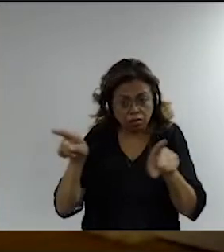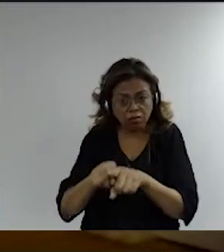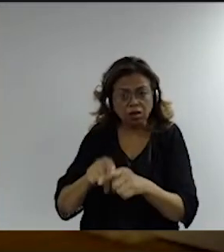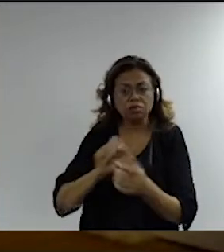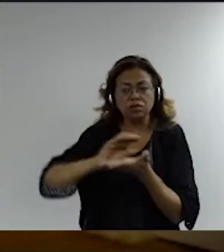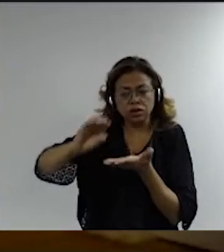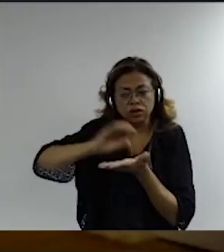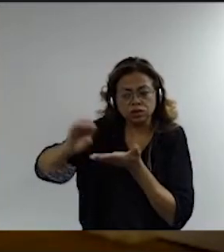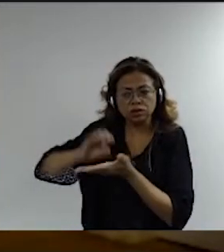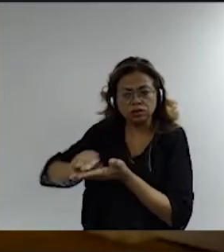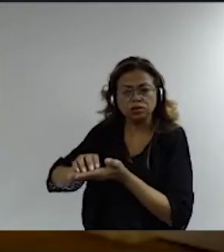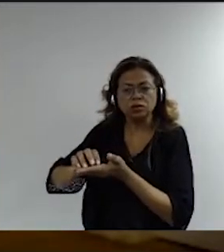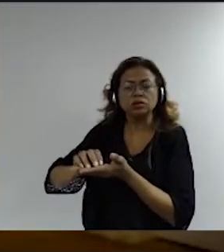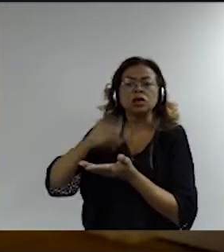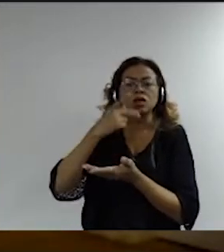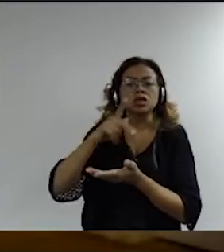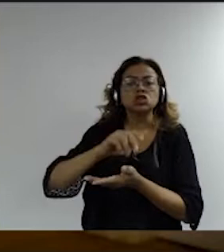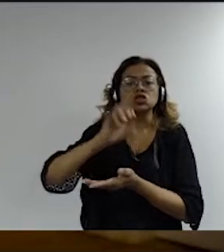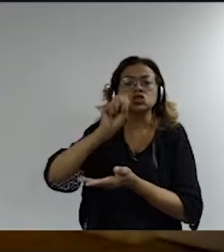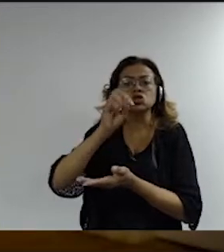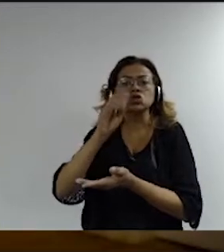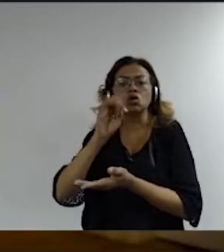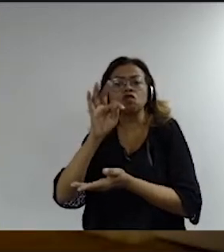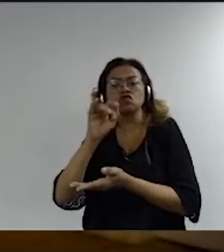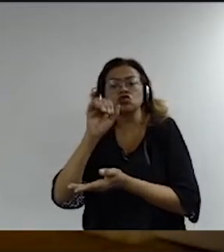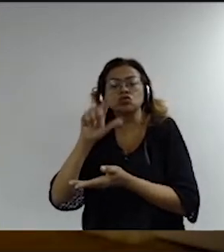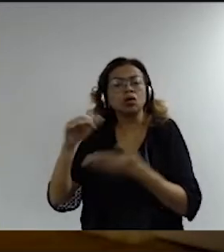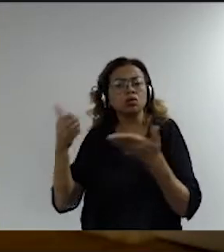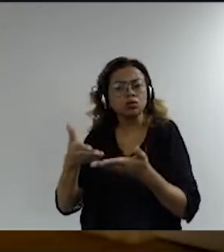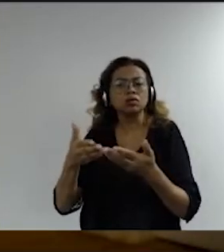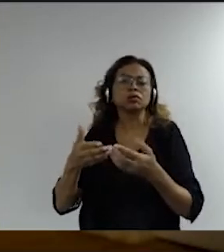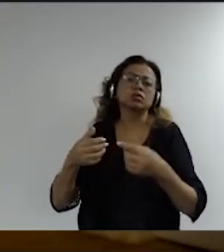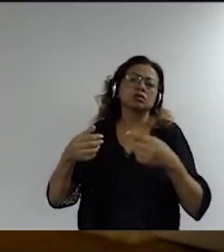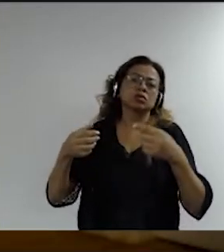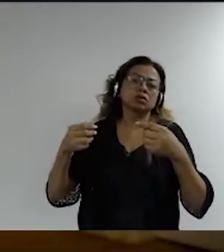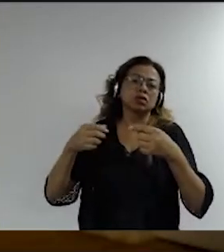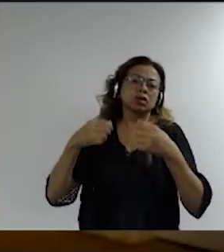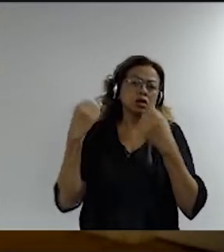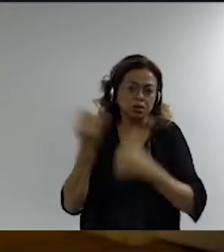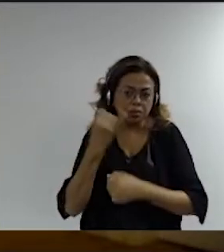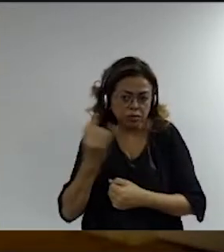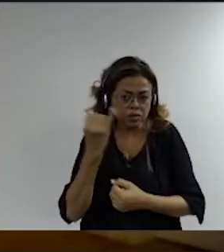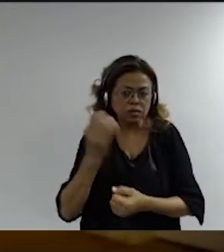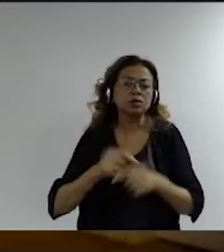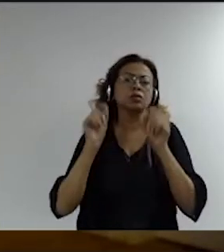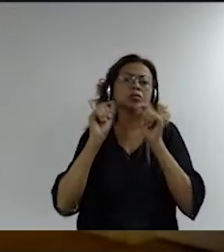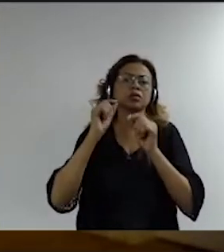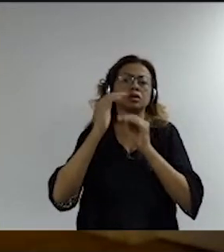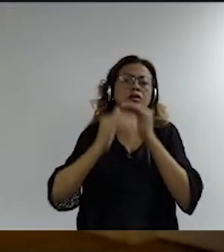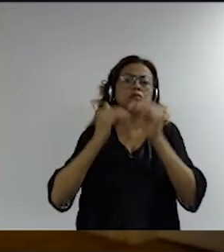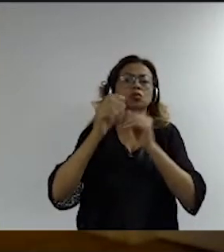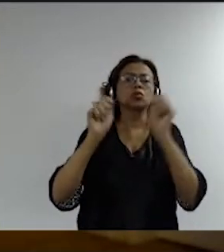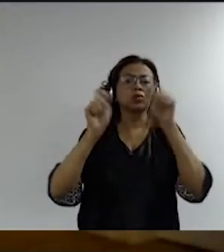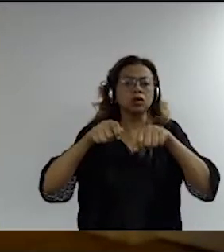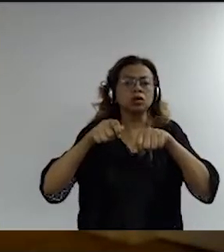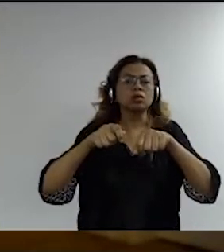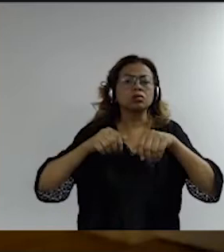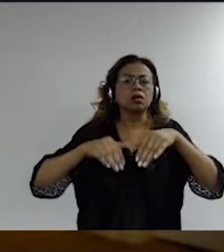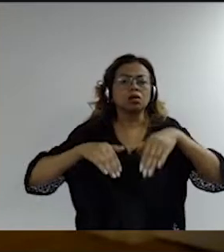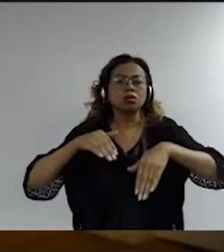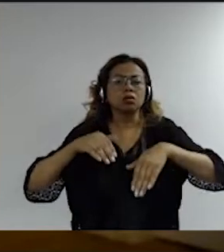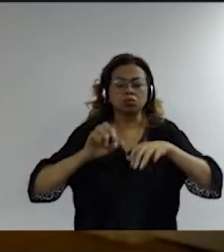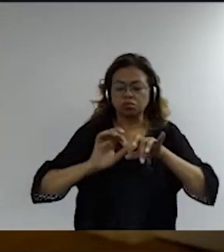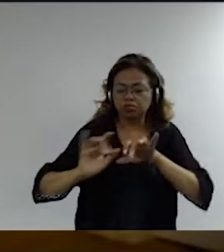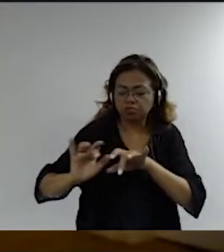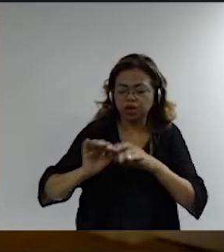investir em hardware e software necessários para a automação de